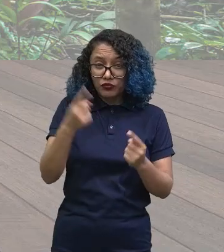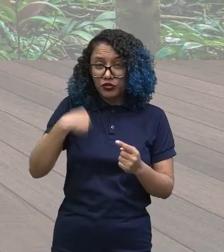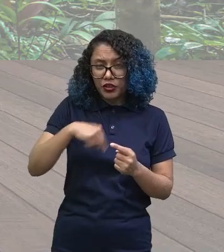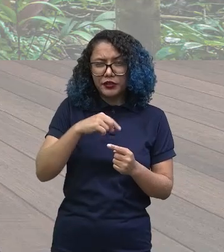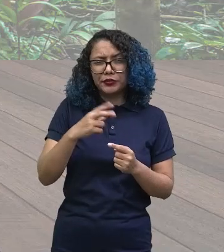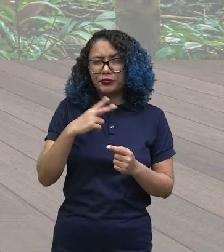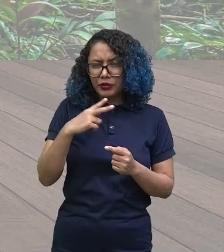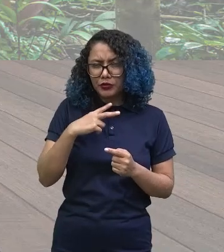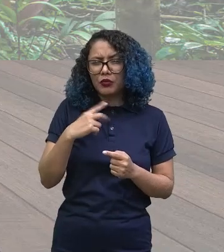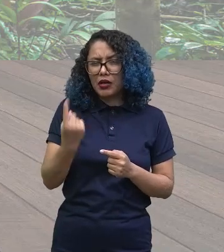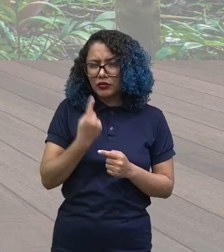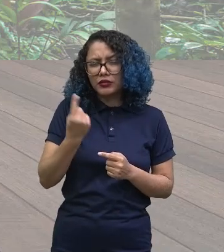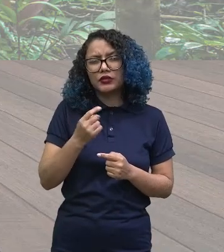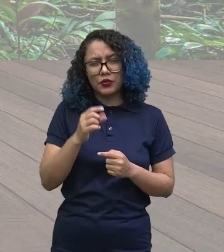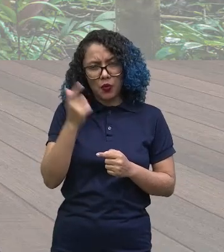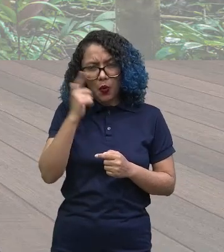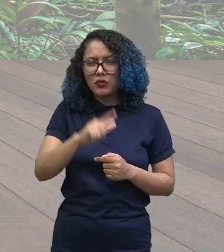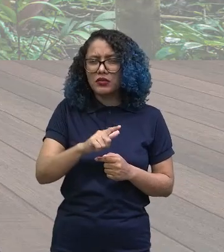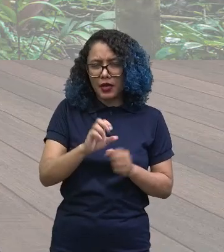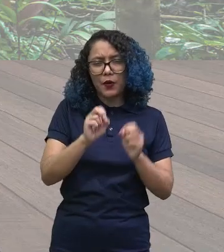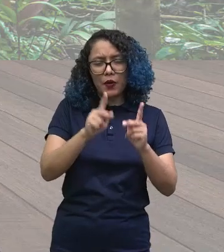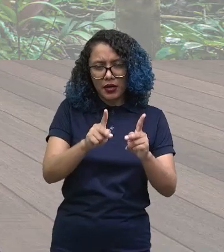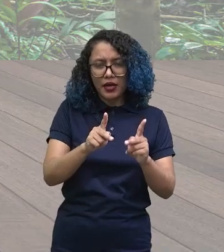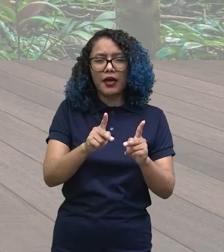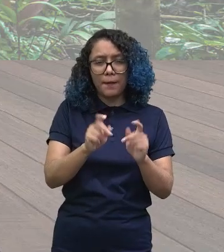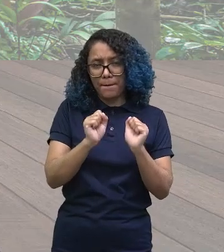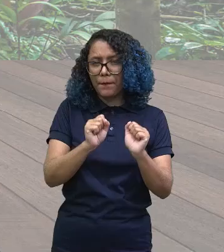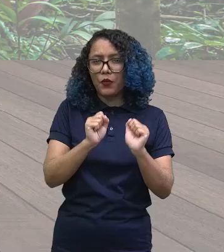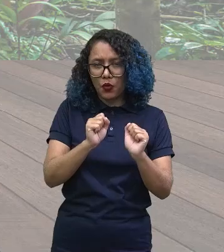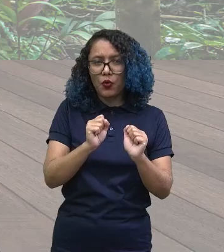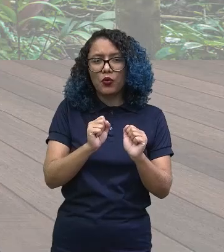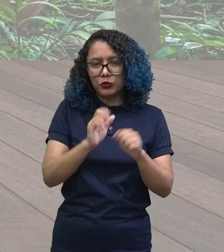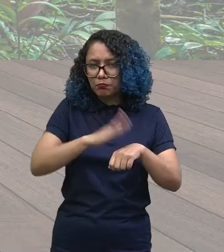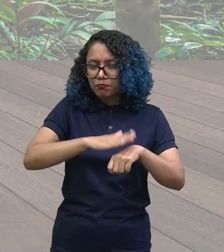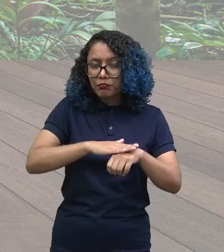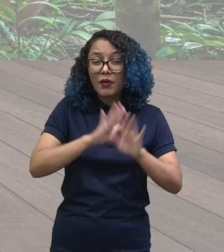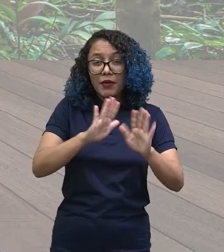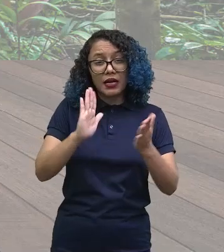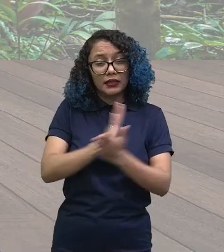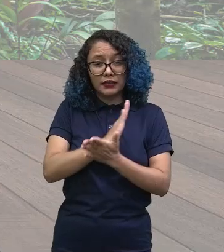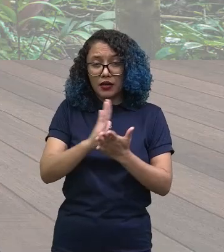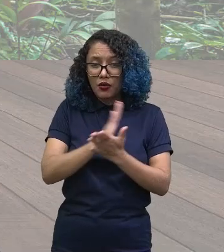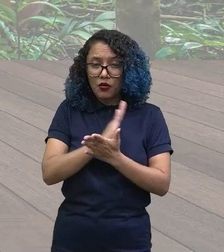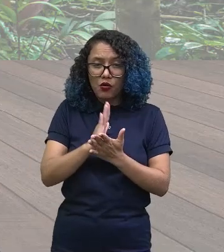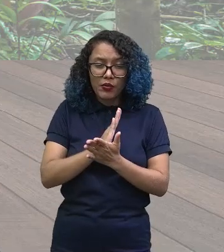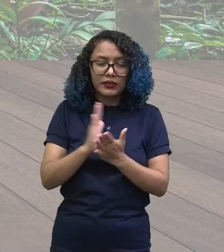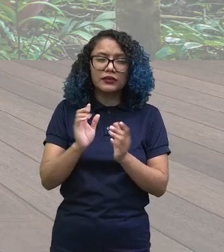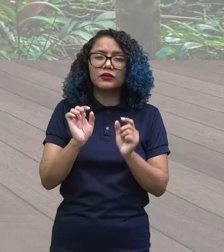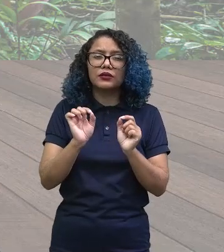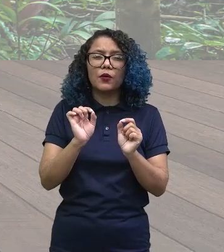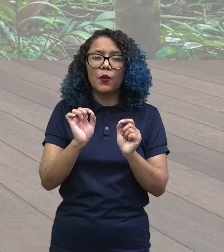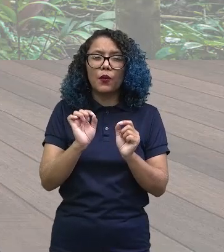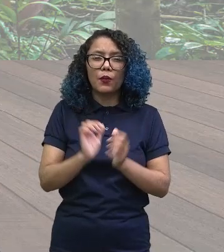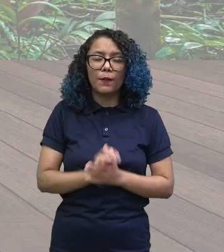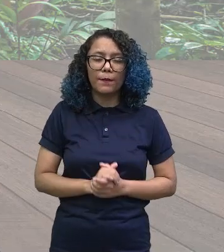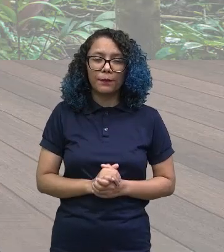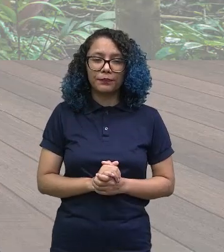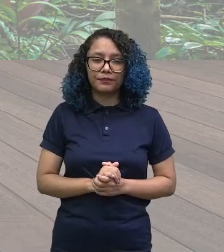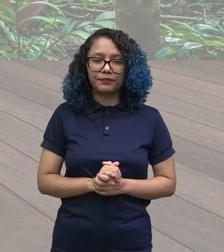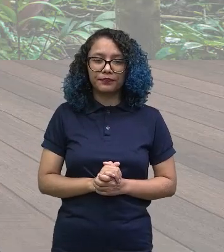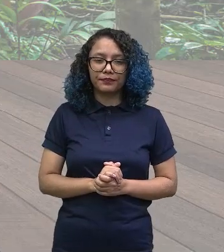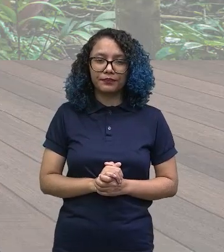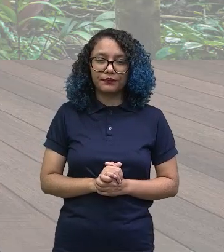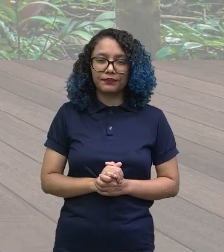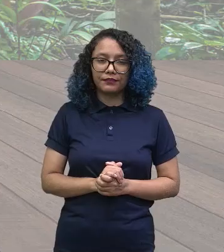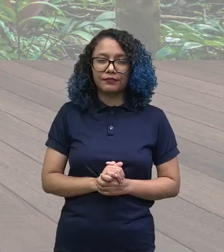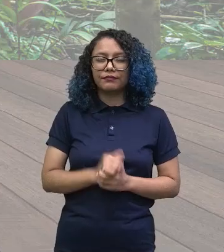ou mais comunitariamente resolver, a gente pode fazer isso. Mas existem algumas aqui em que a gente pode, né, olhar,